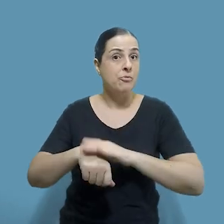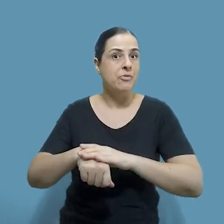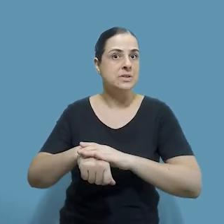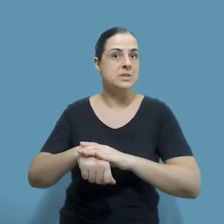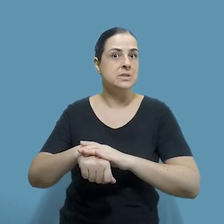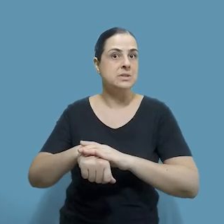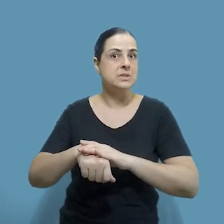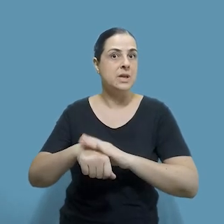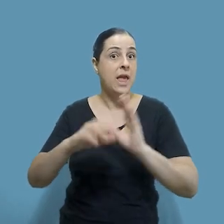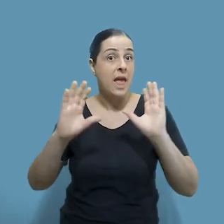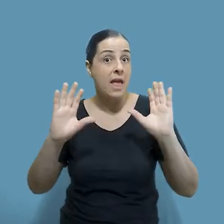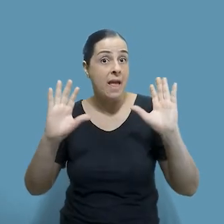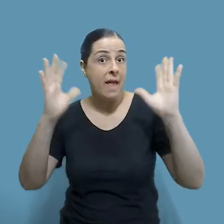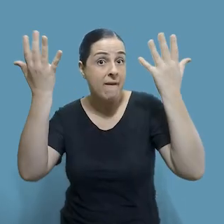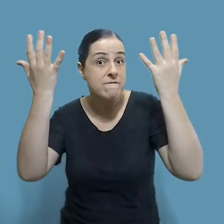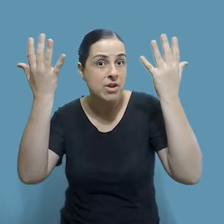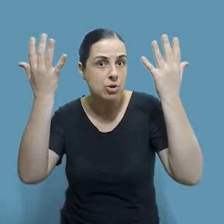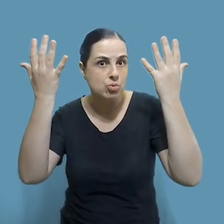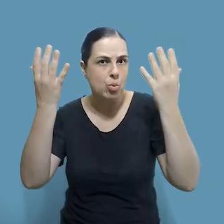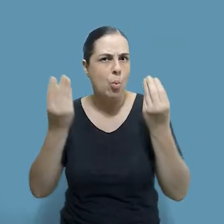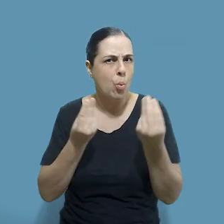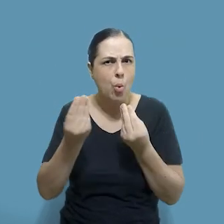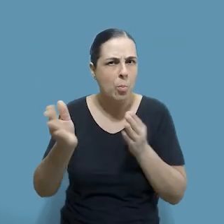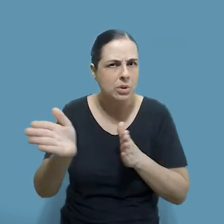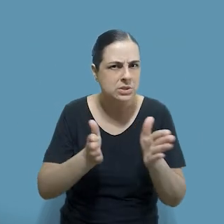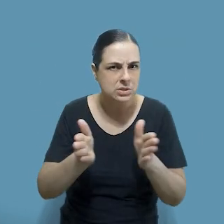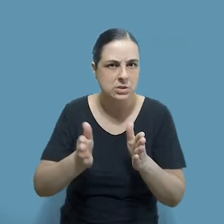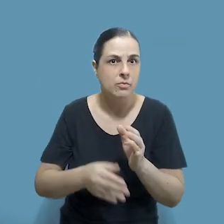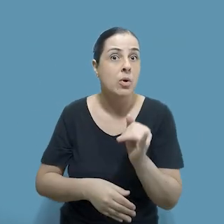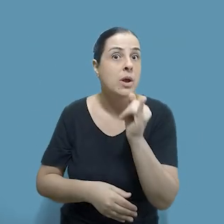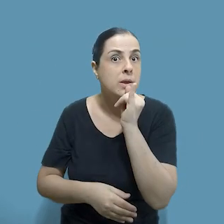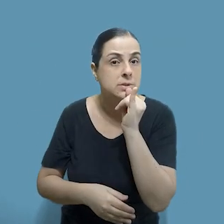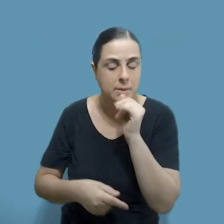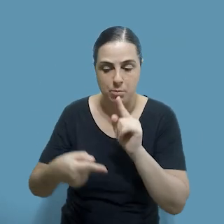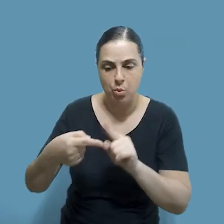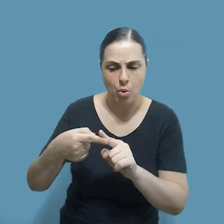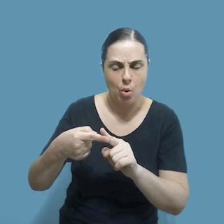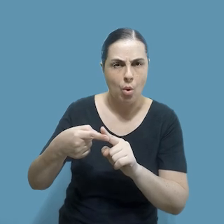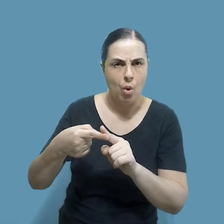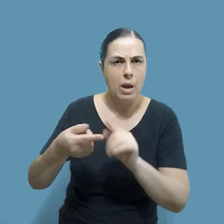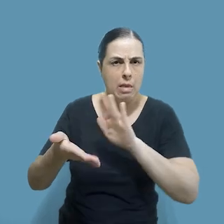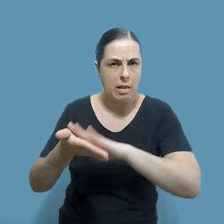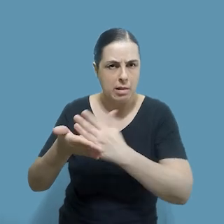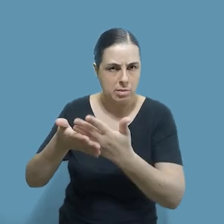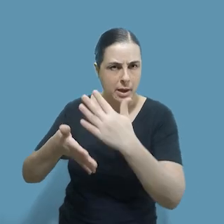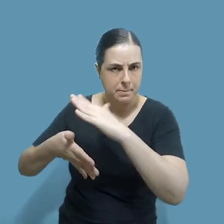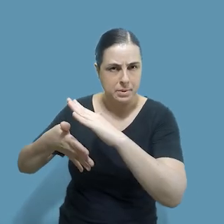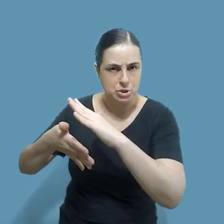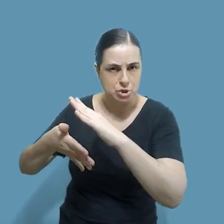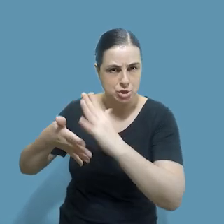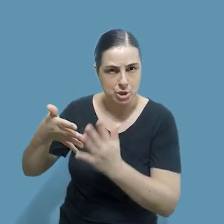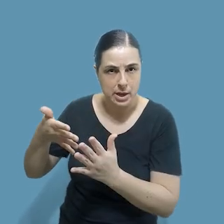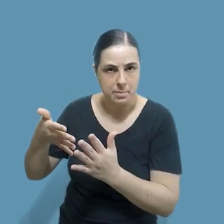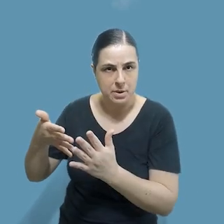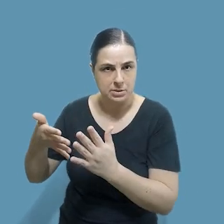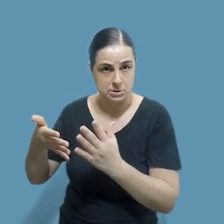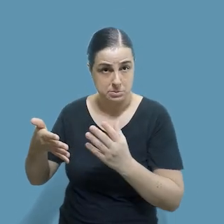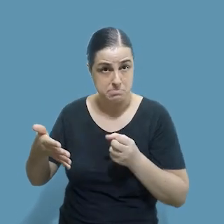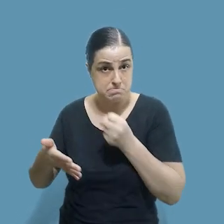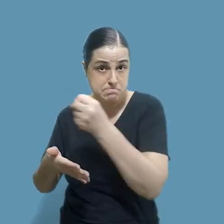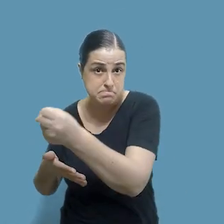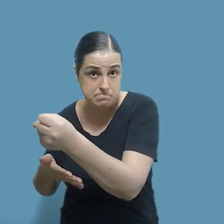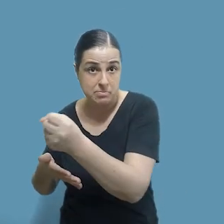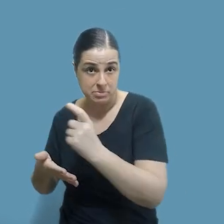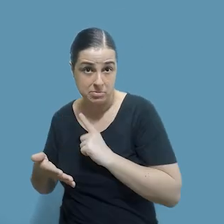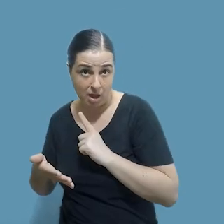chegar? Tem intérprete de Libras? Vai ter audiodescrição? Enfim, pensar em todos os aspectos. Se